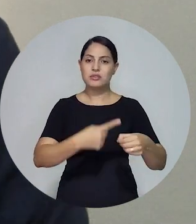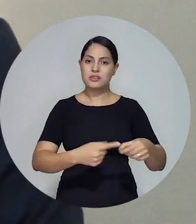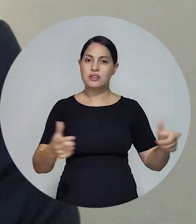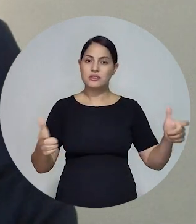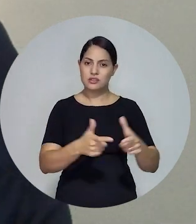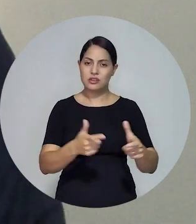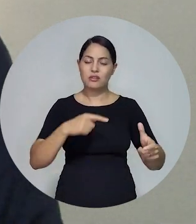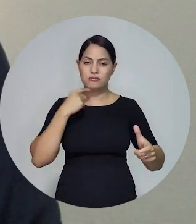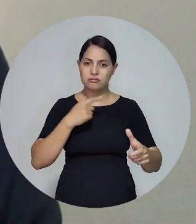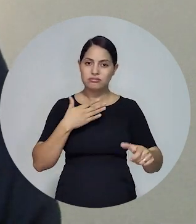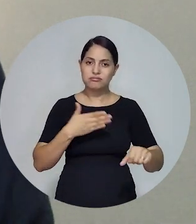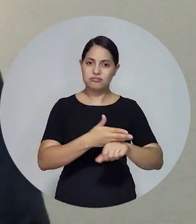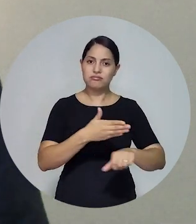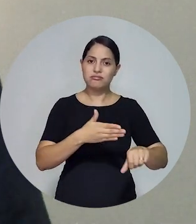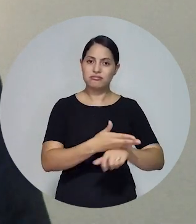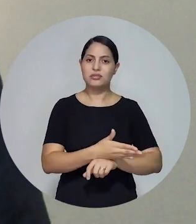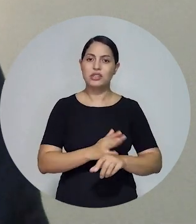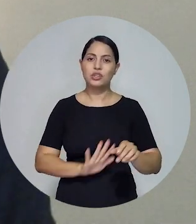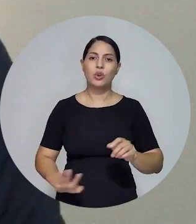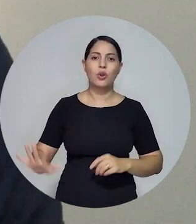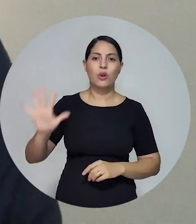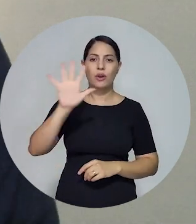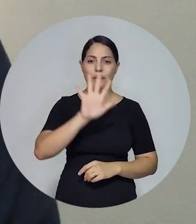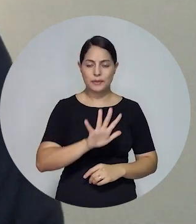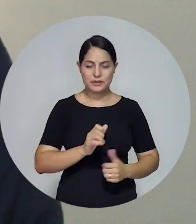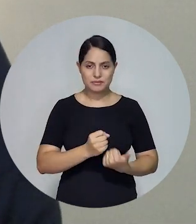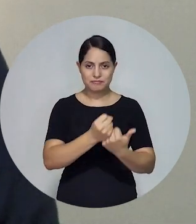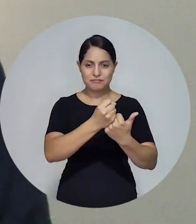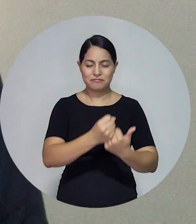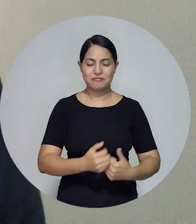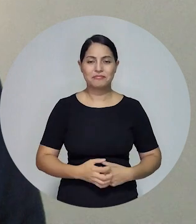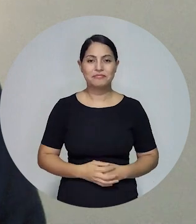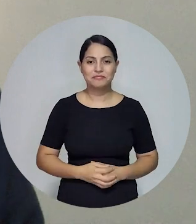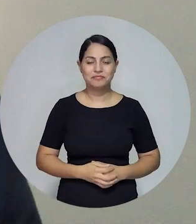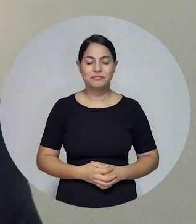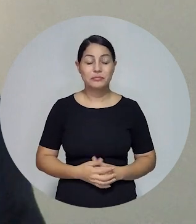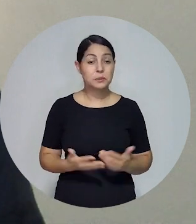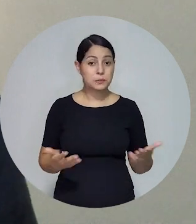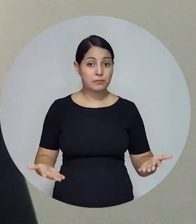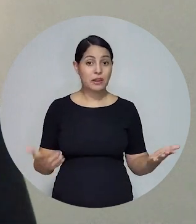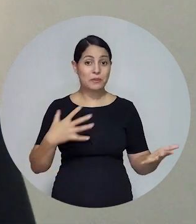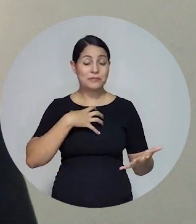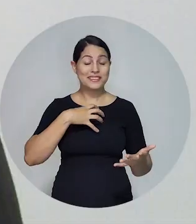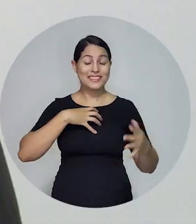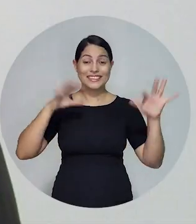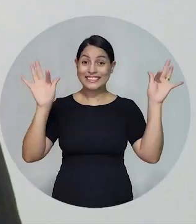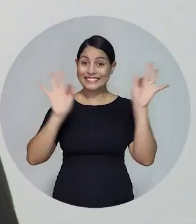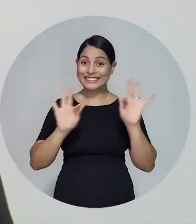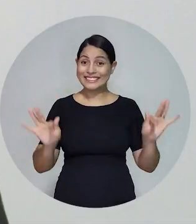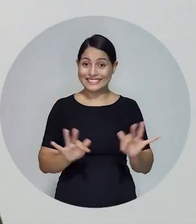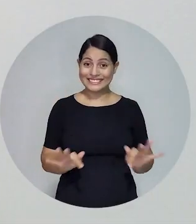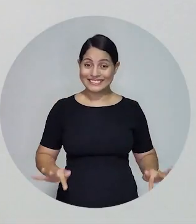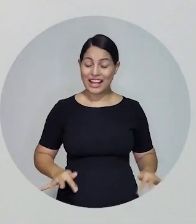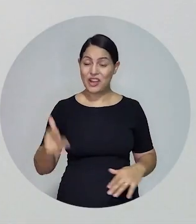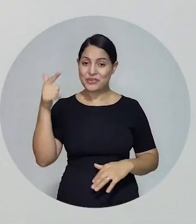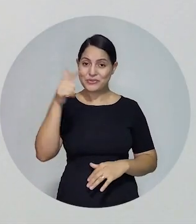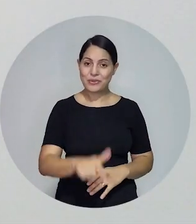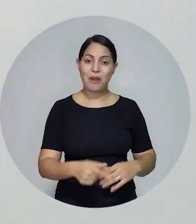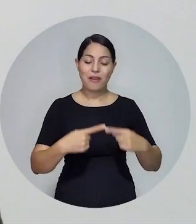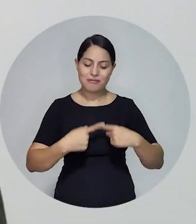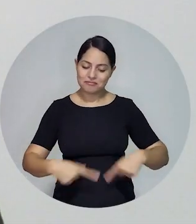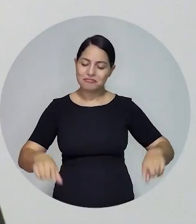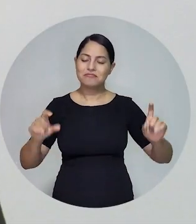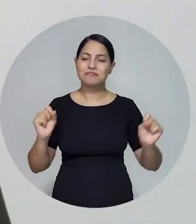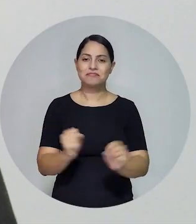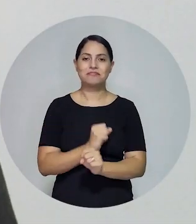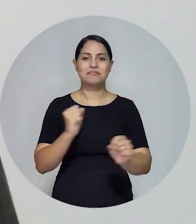estímulo para que nós sigamos no caminho da interiorização, levando e dignificando a advocacia do interior do país. Fico muito feliz em participar de mais